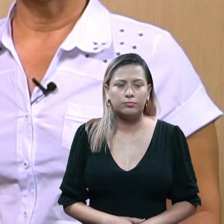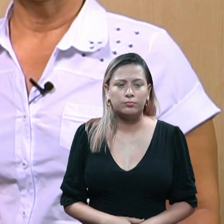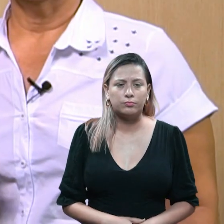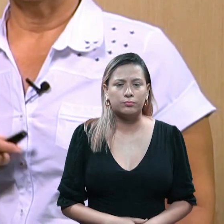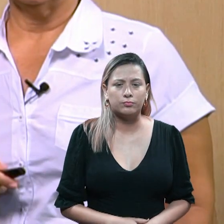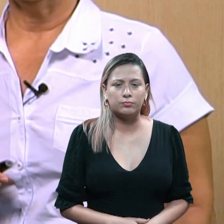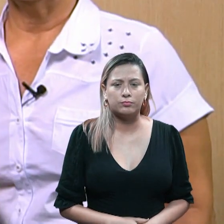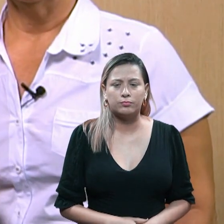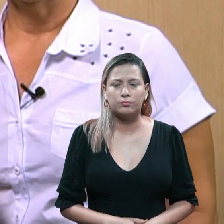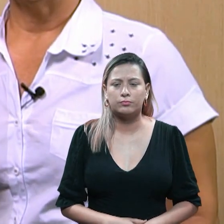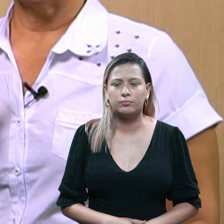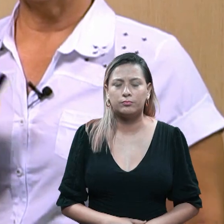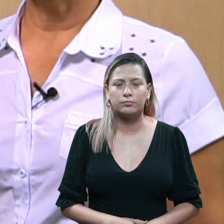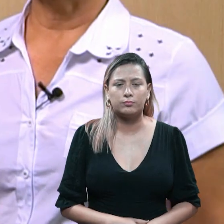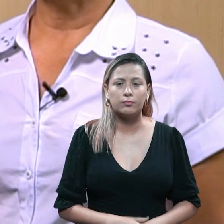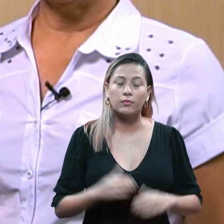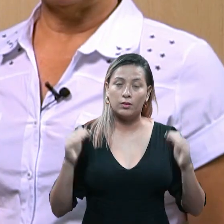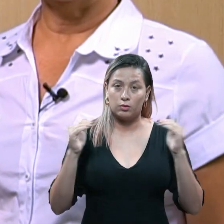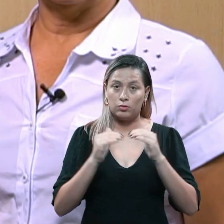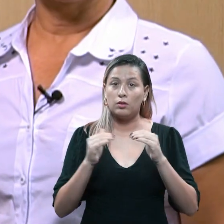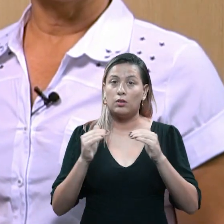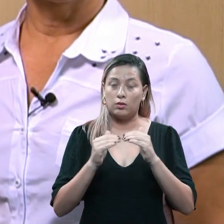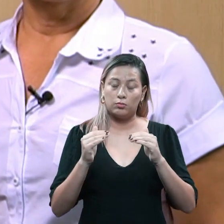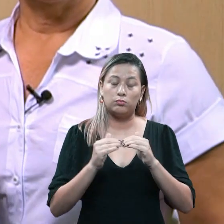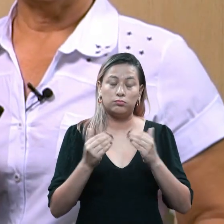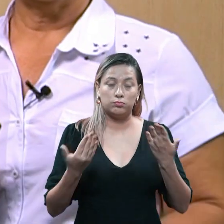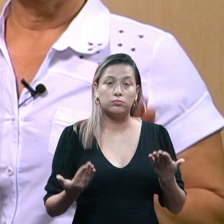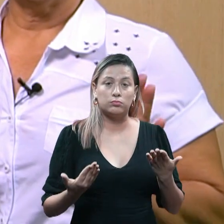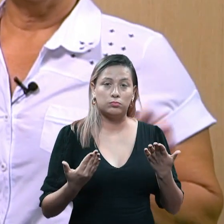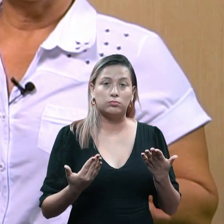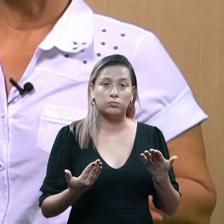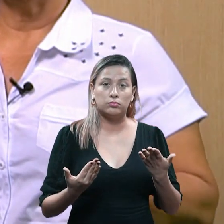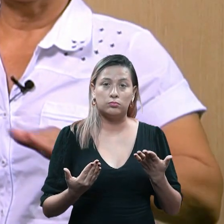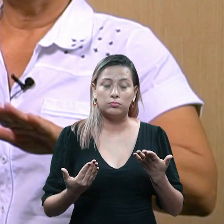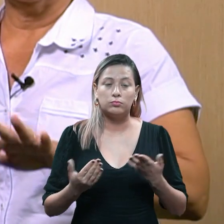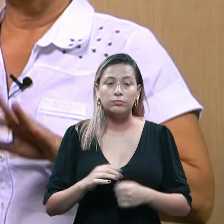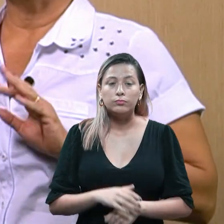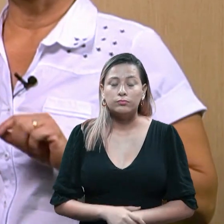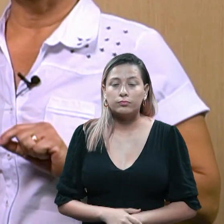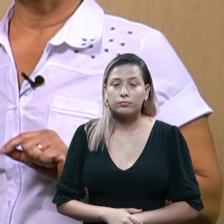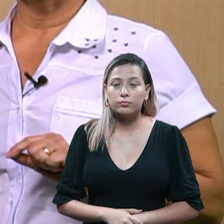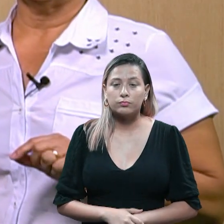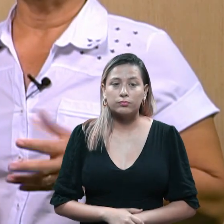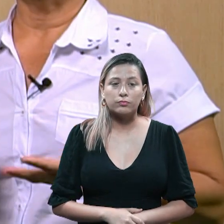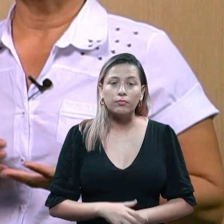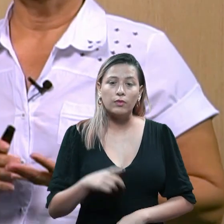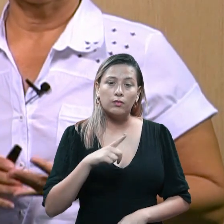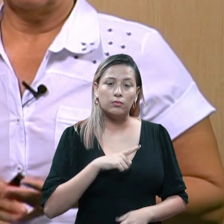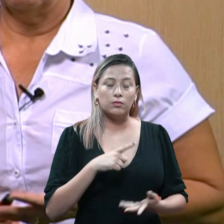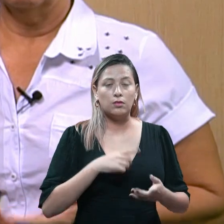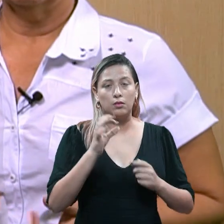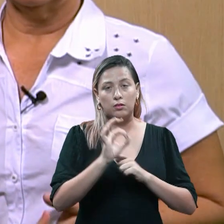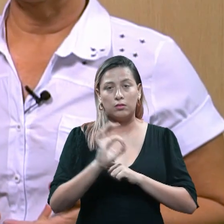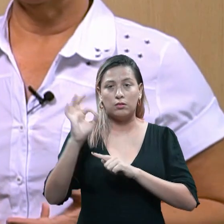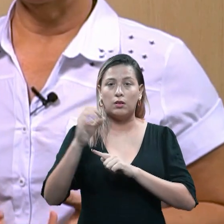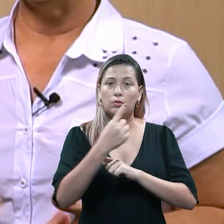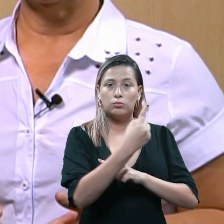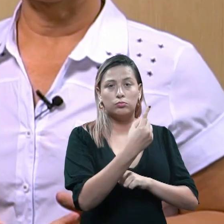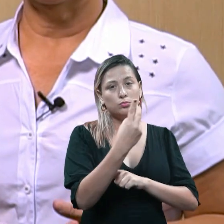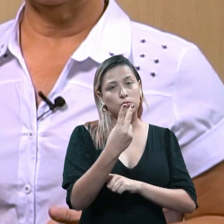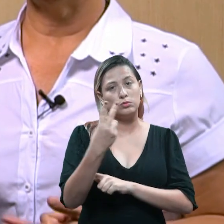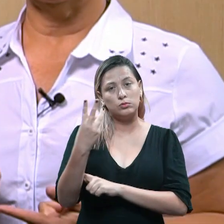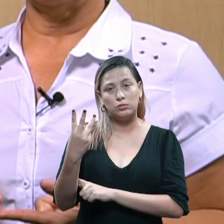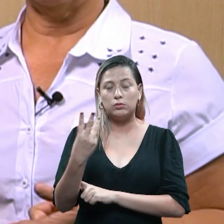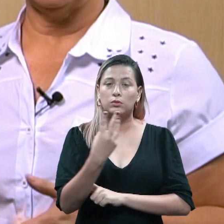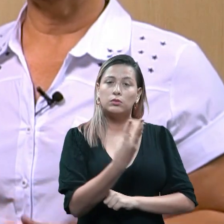acometimento, certo? De acordo com a sua gravidade. Para melhor compreensão, ela foi classificada em graus. Grau 1, grau 2,